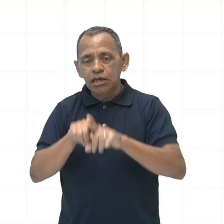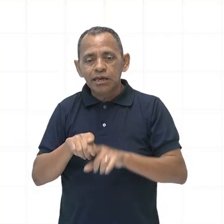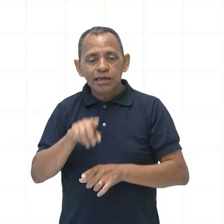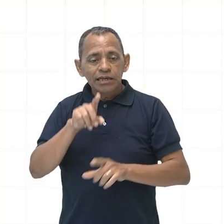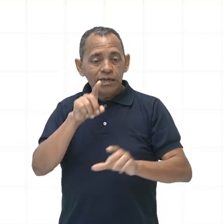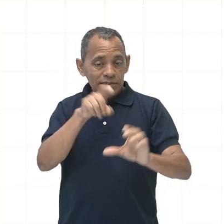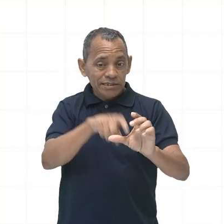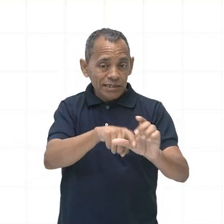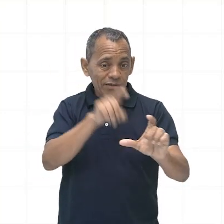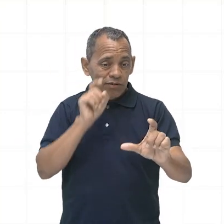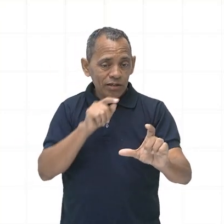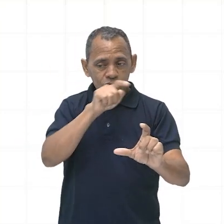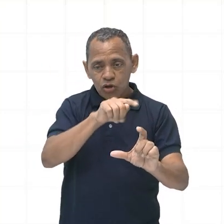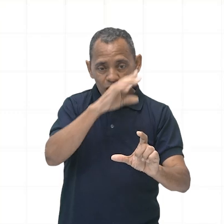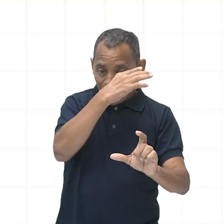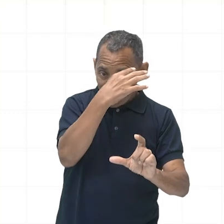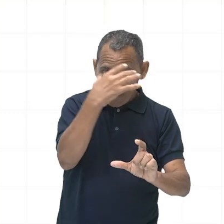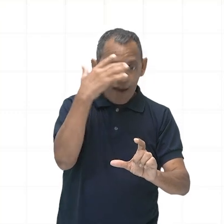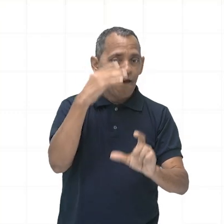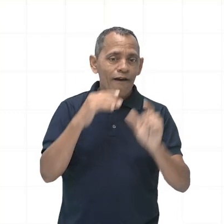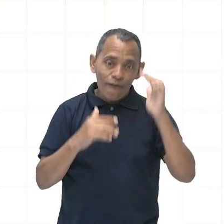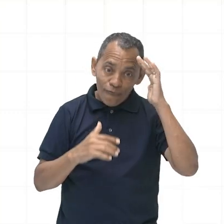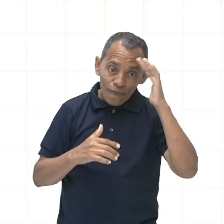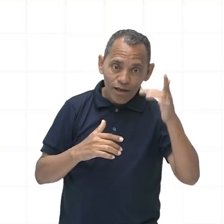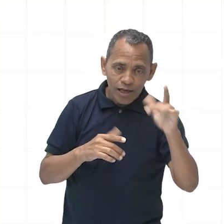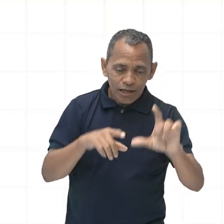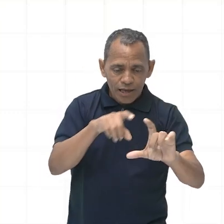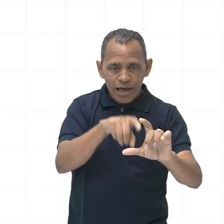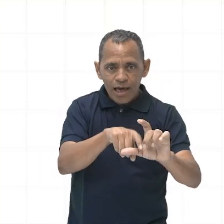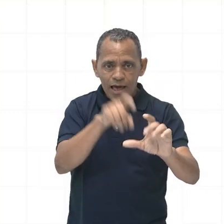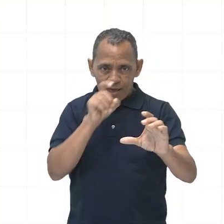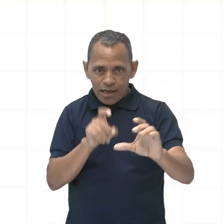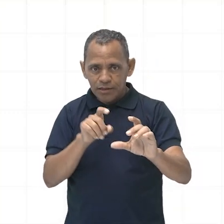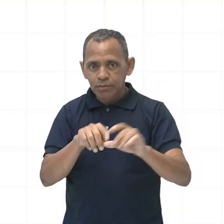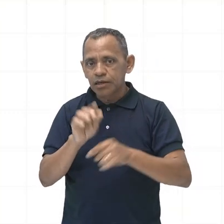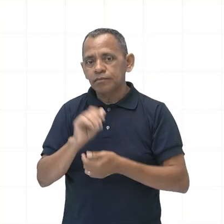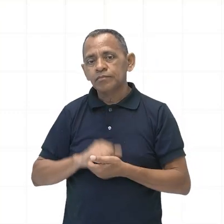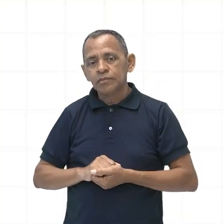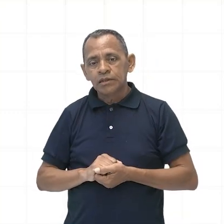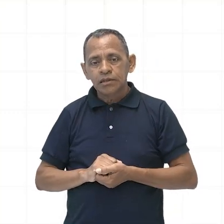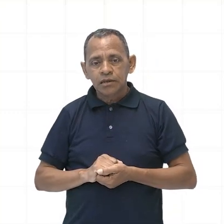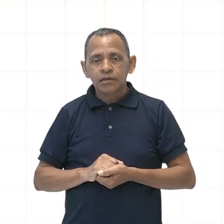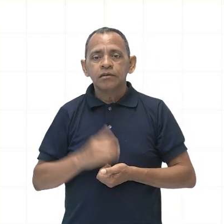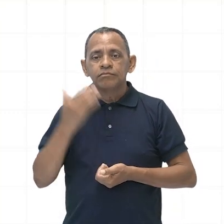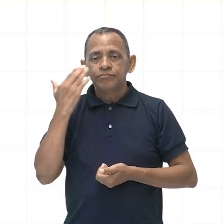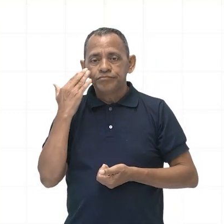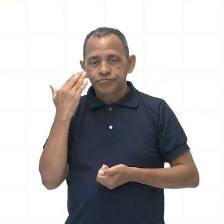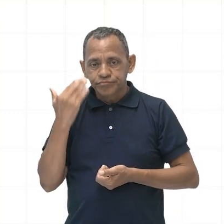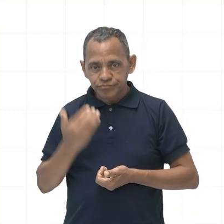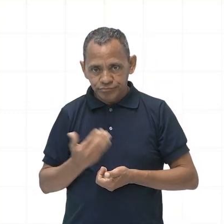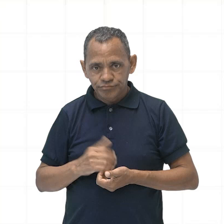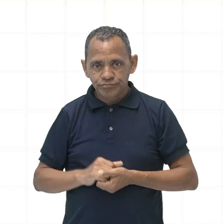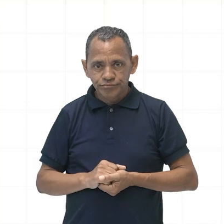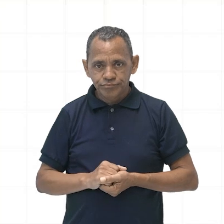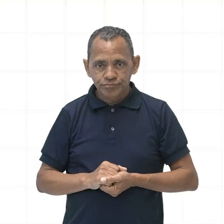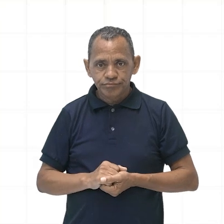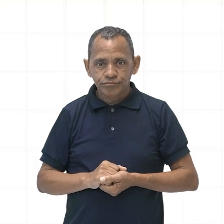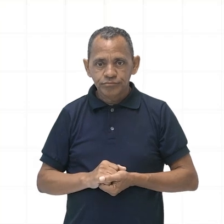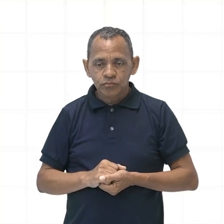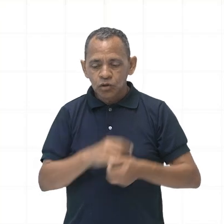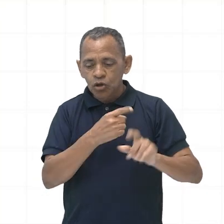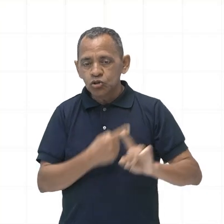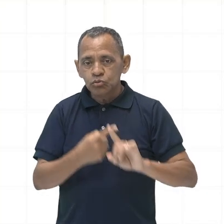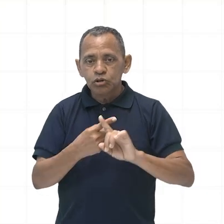E eles são representados da seguinte forma: A em TB é igual à probabilidade do evento A ocorrer, multiplicado